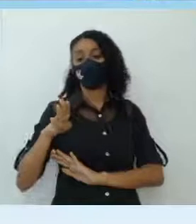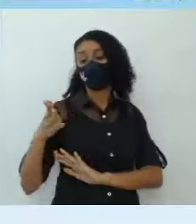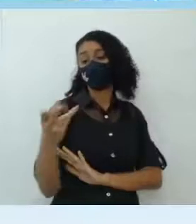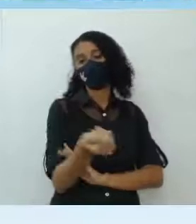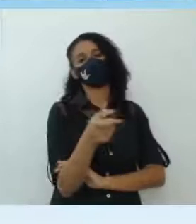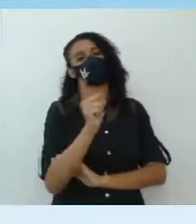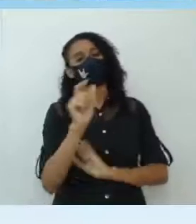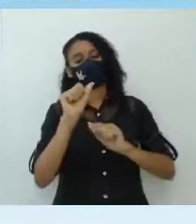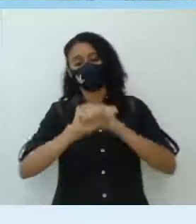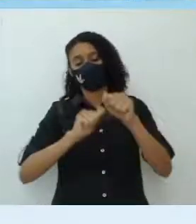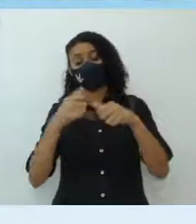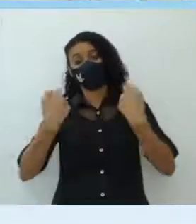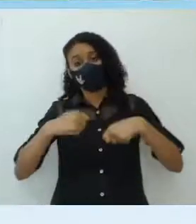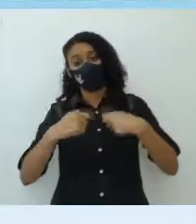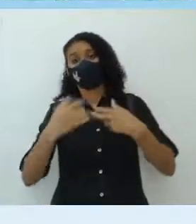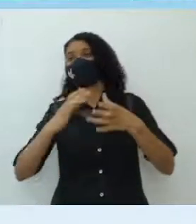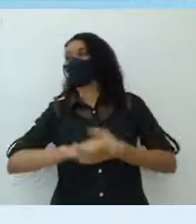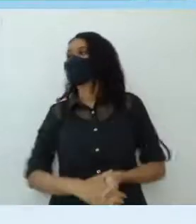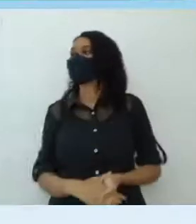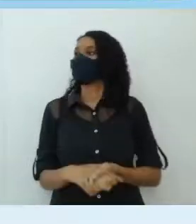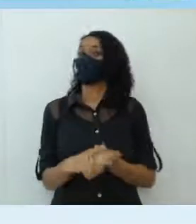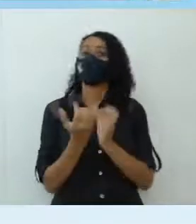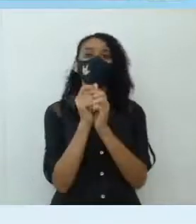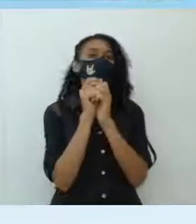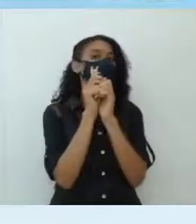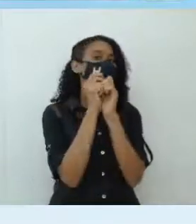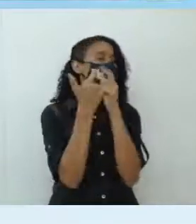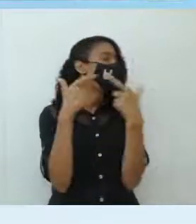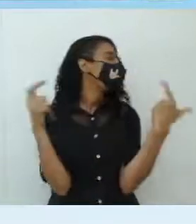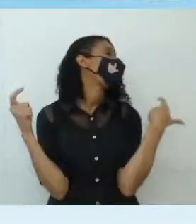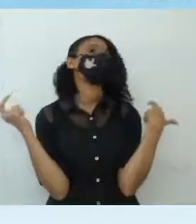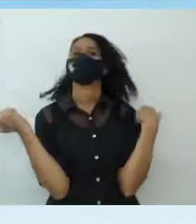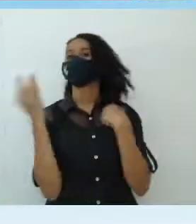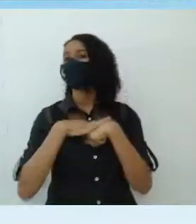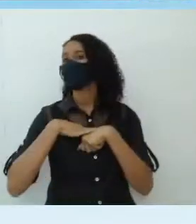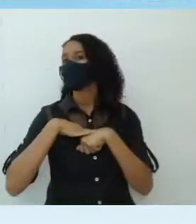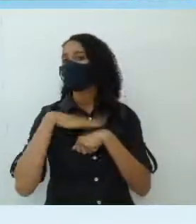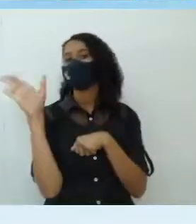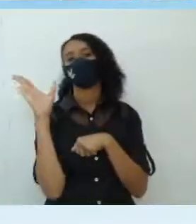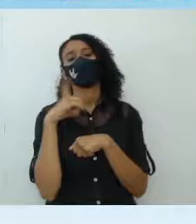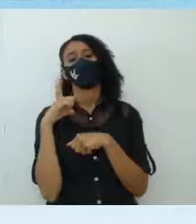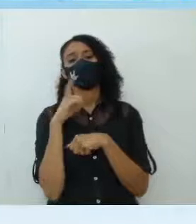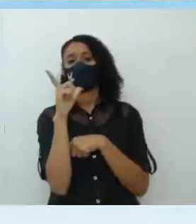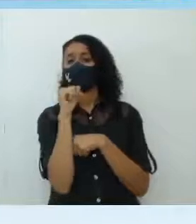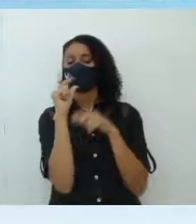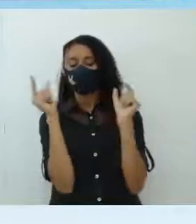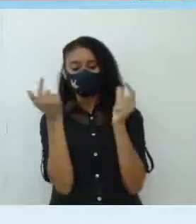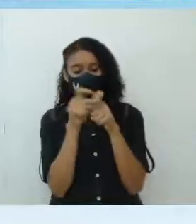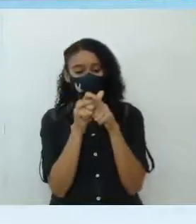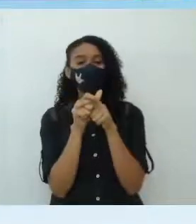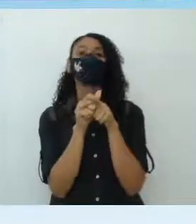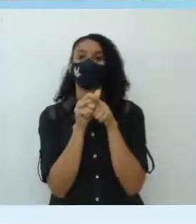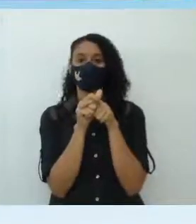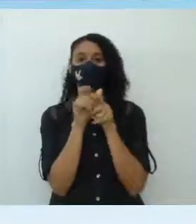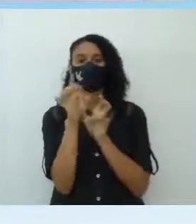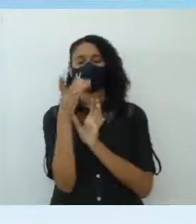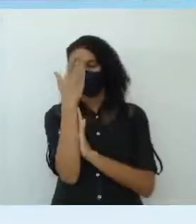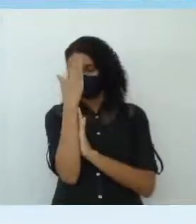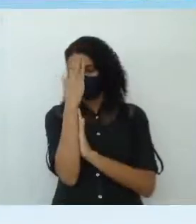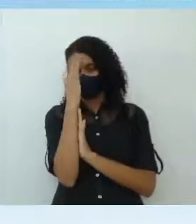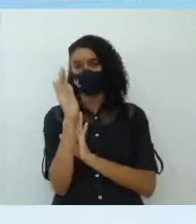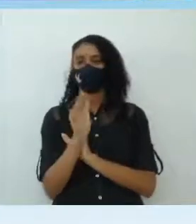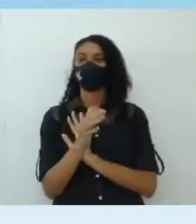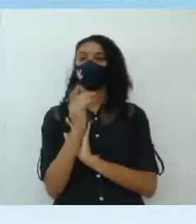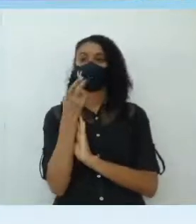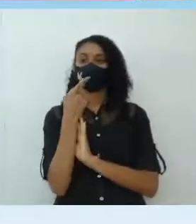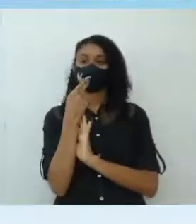de átomos. Eu preciso juntar uma quantidade enorme para ter uma quantidade de água bem pouquinha. Só para você ter uma ideia exata